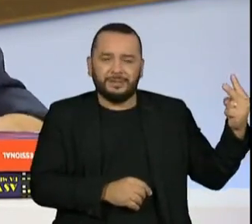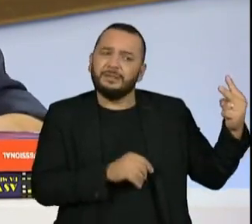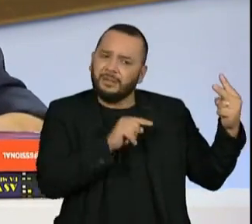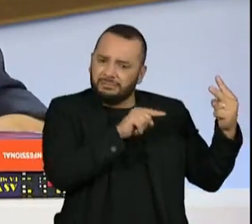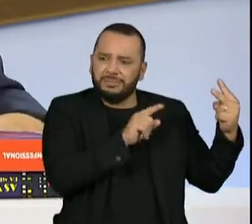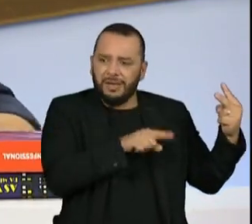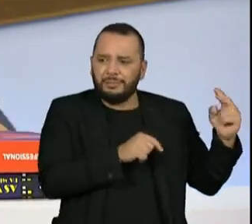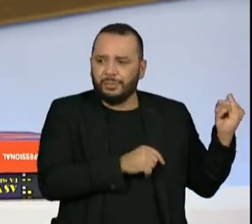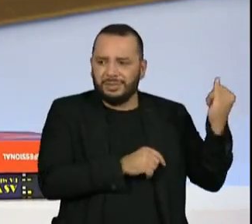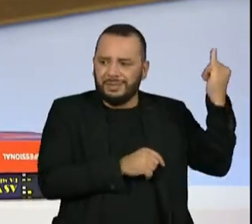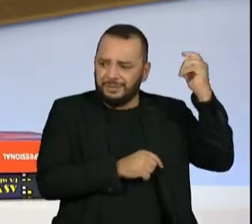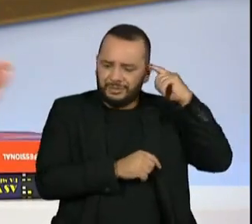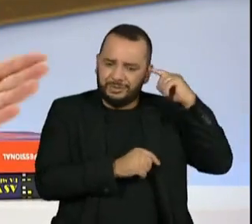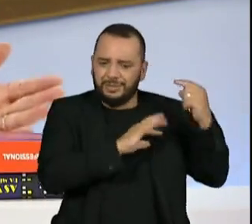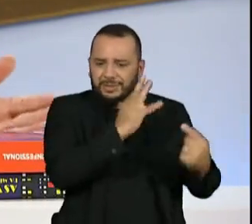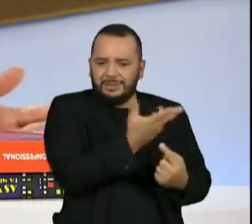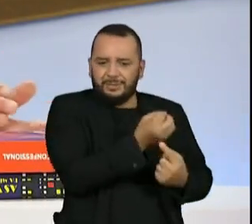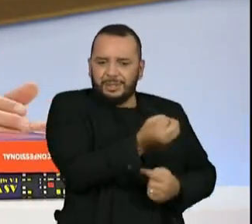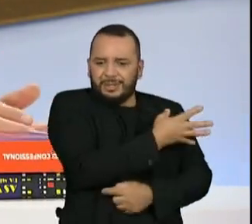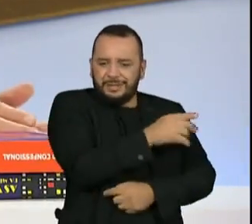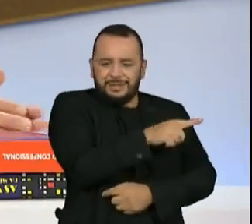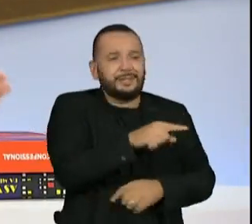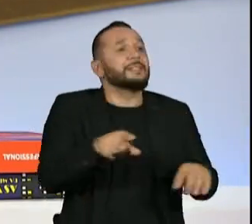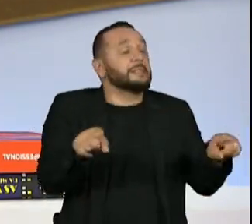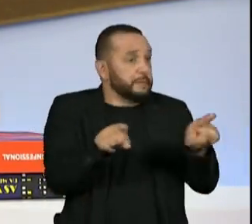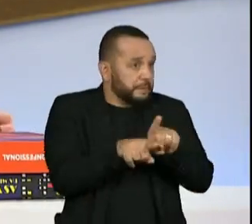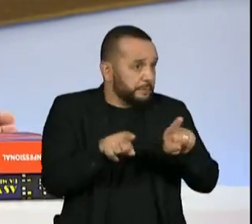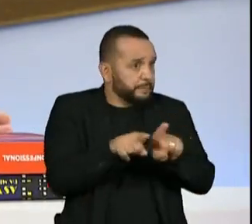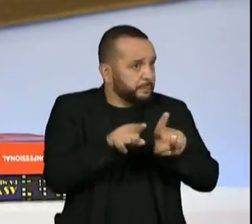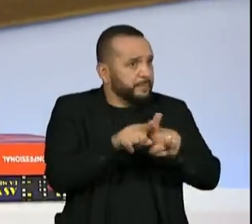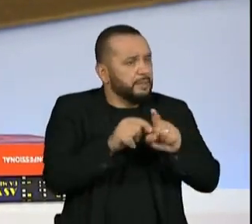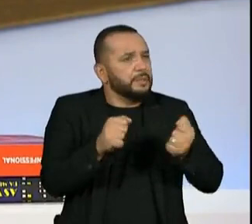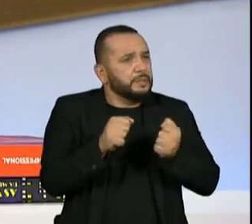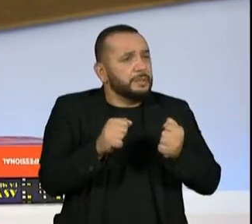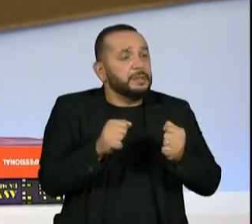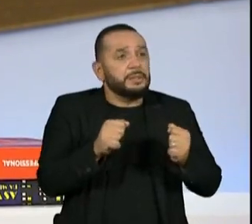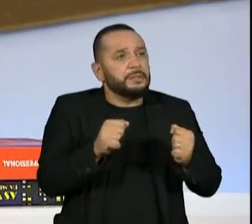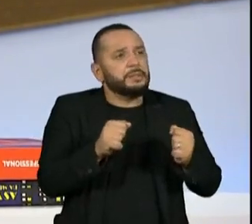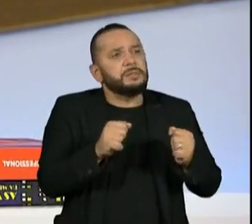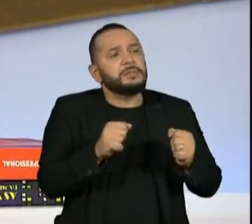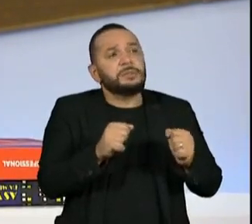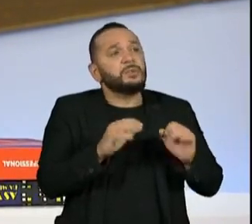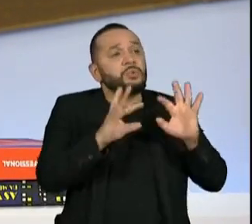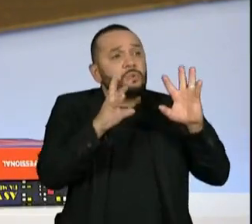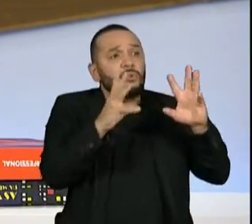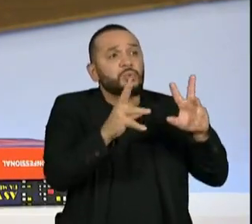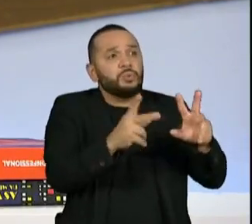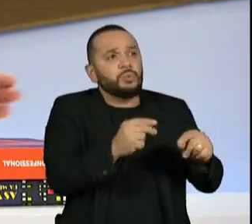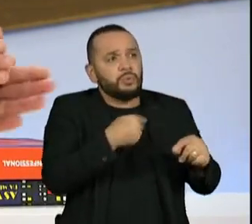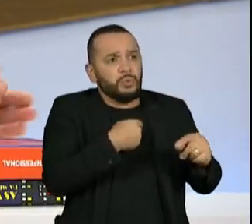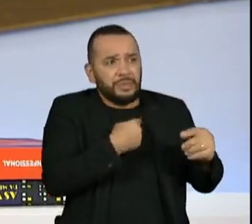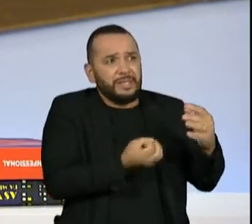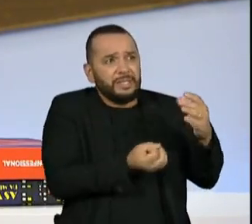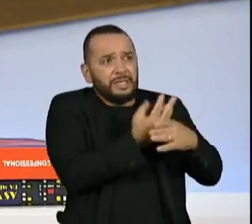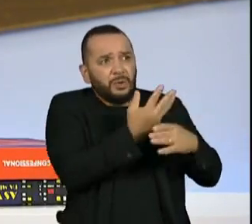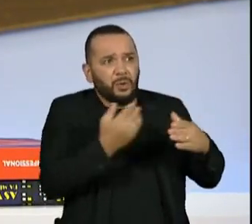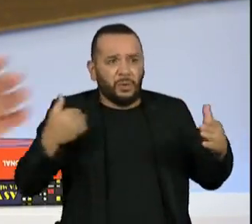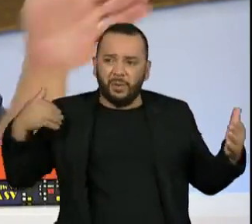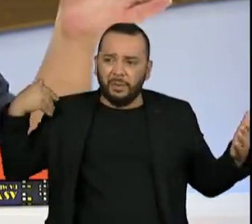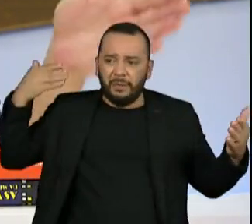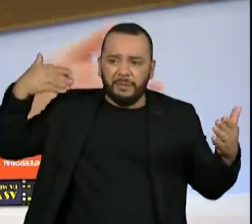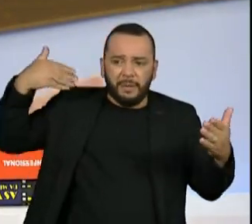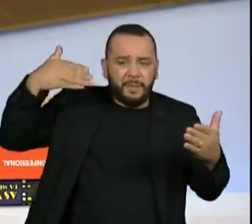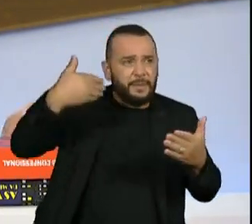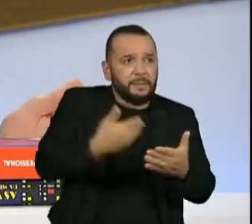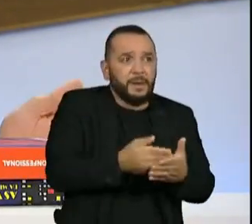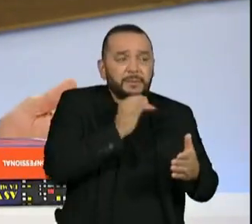a gente não precisa ir longe. Considerando que toda vanguarda se comprova pelo que ela produz, há uma cadeia de transmissão, uma correia de